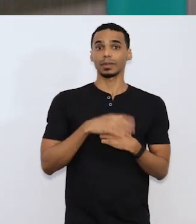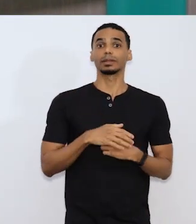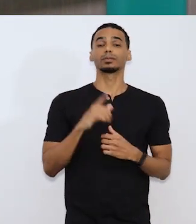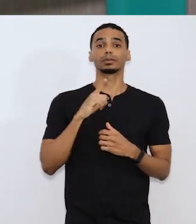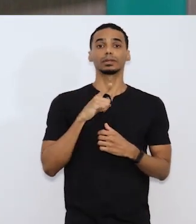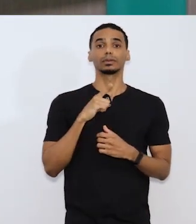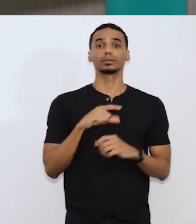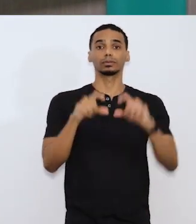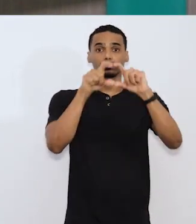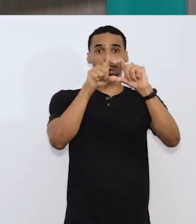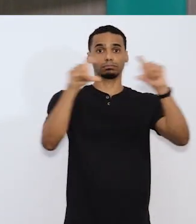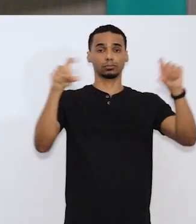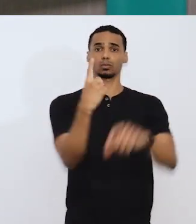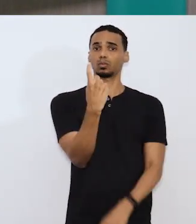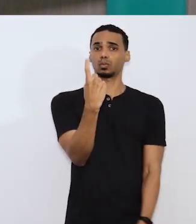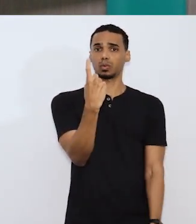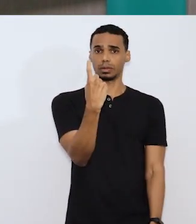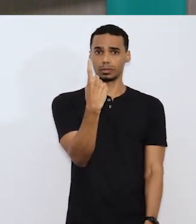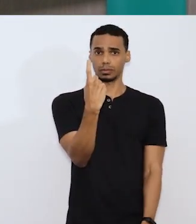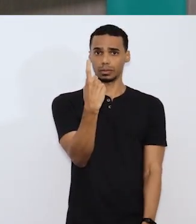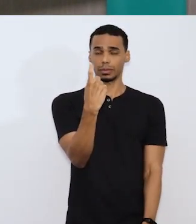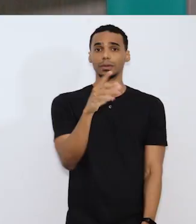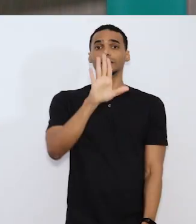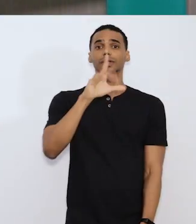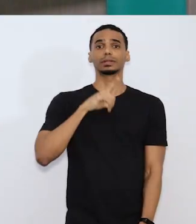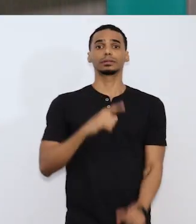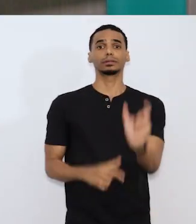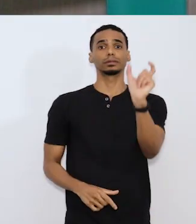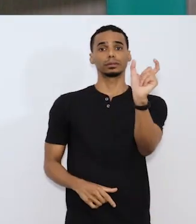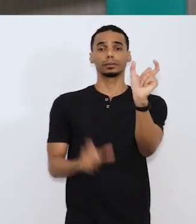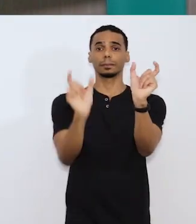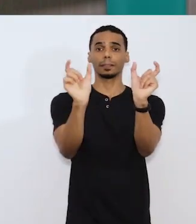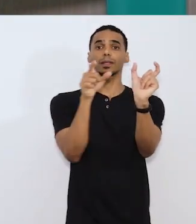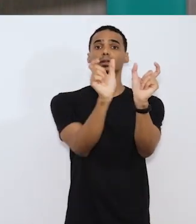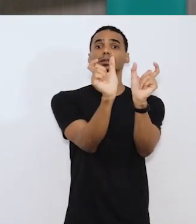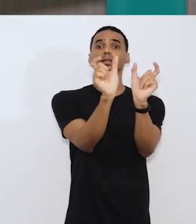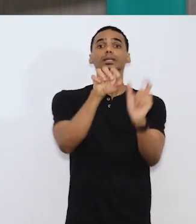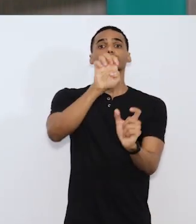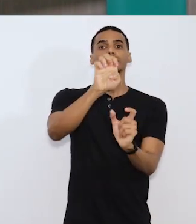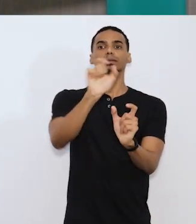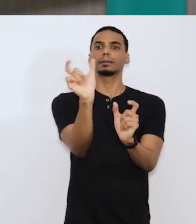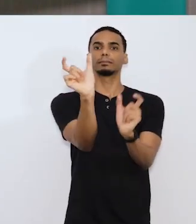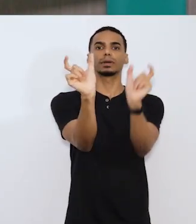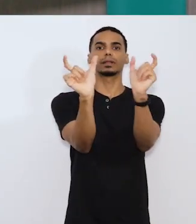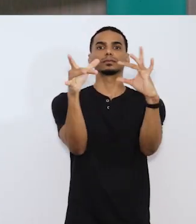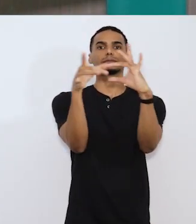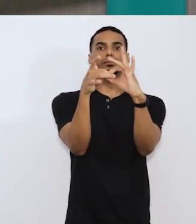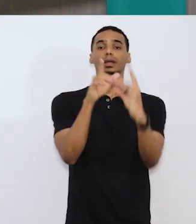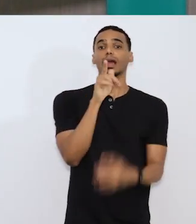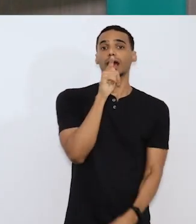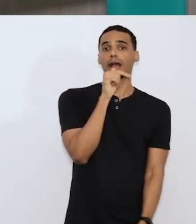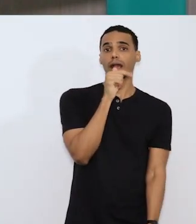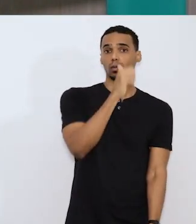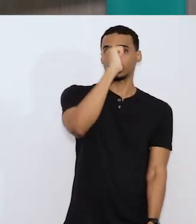uma única oração e eu tenho aqui a palavra e unindo duas palavras,